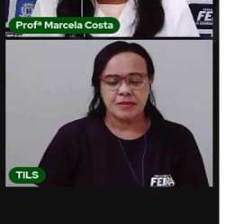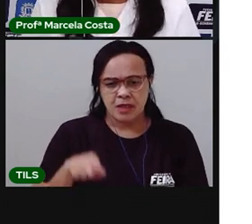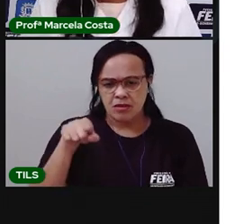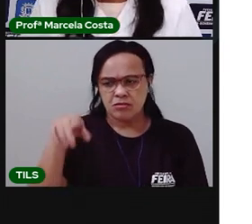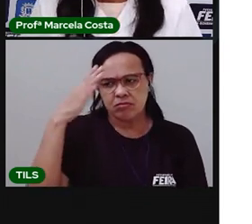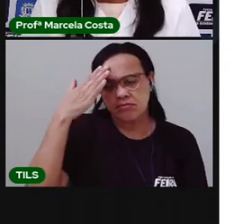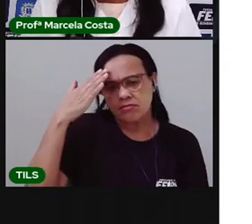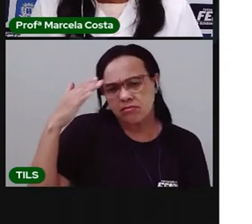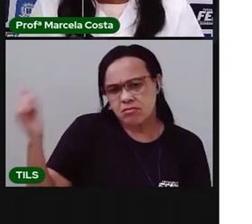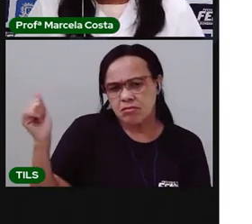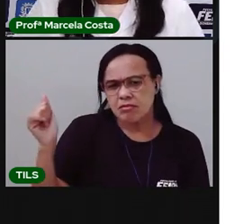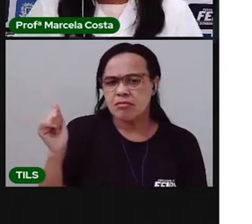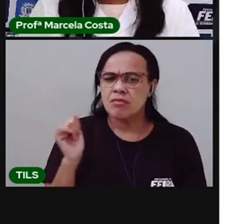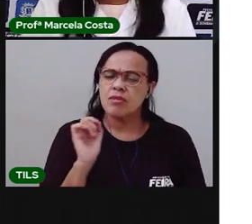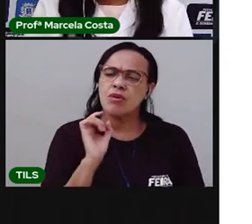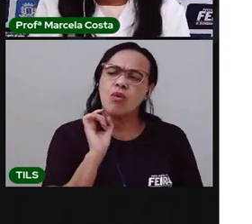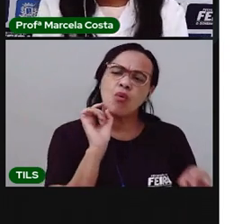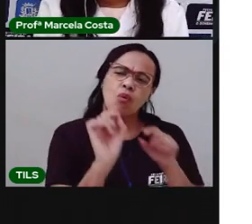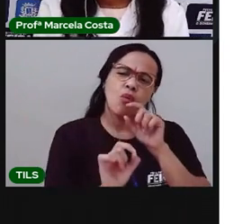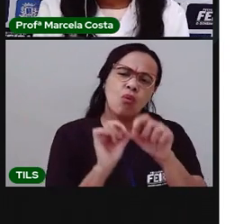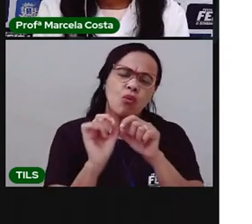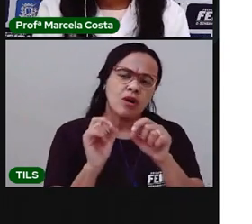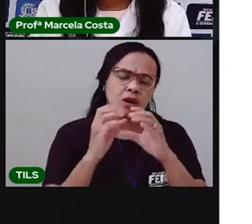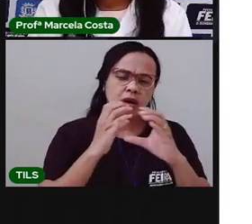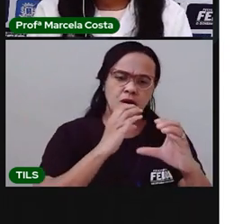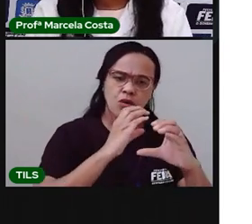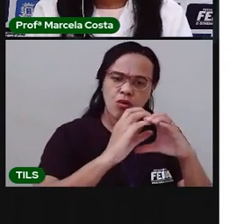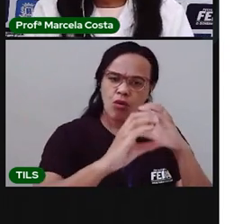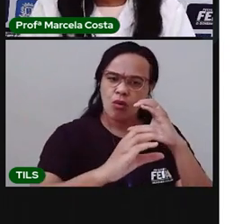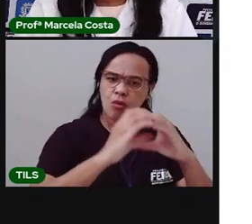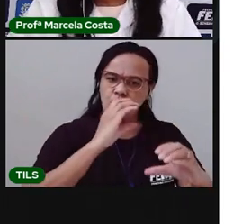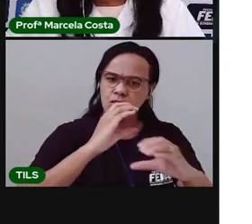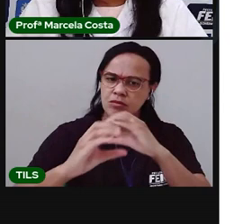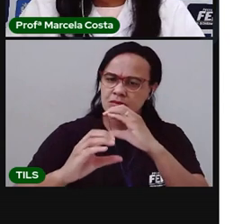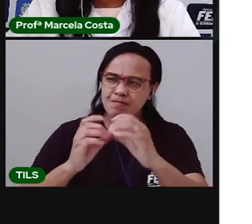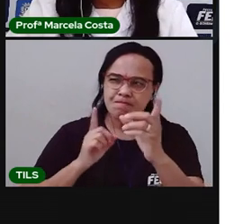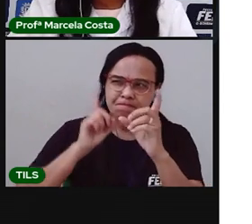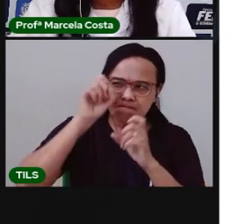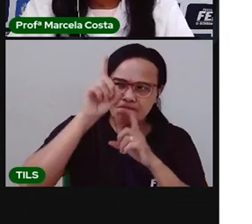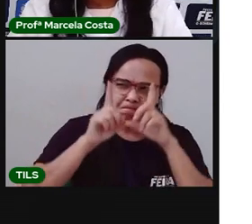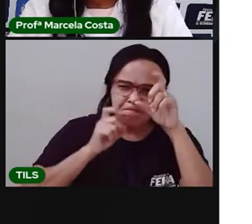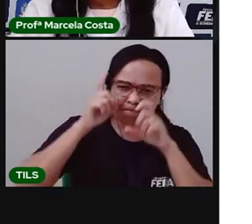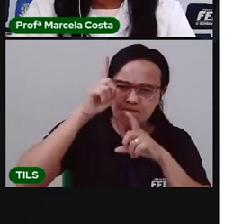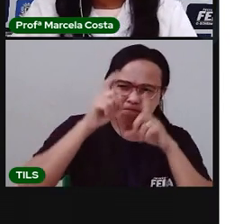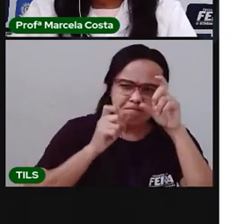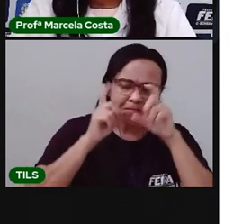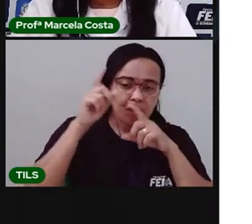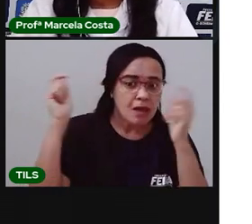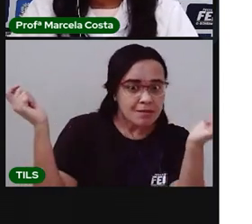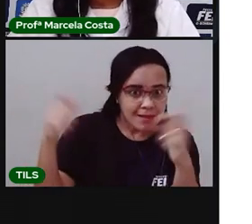Você sabia que podemos nos comunicar por meio das expressões faciais?